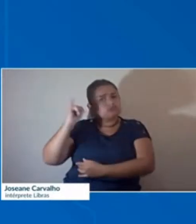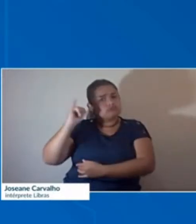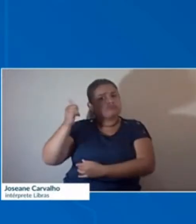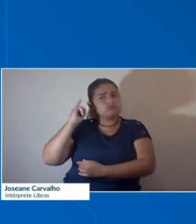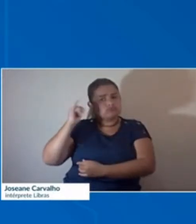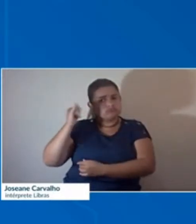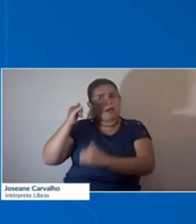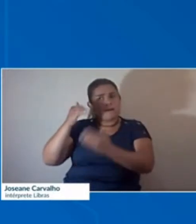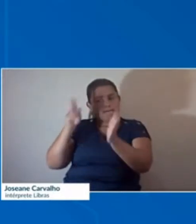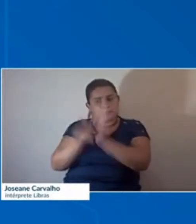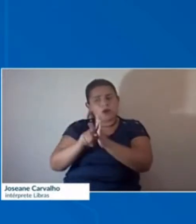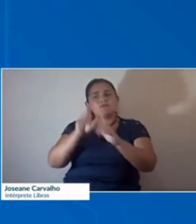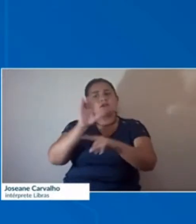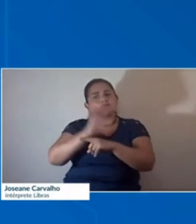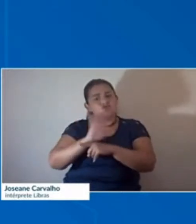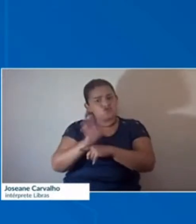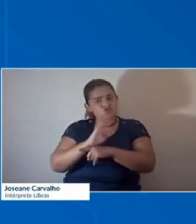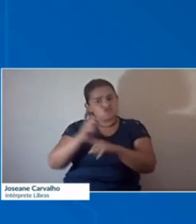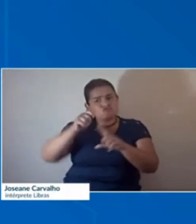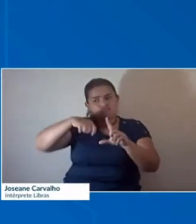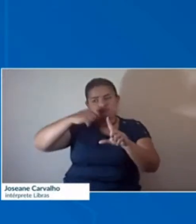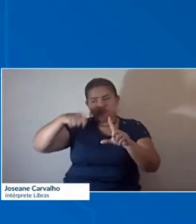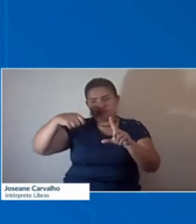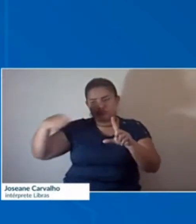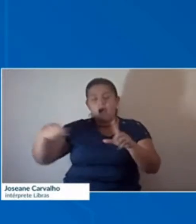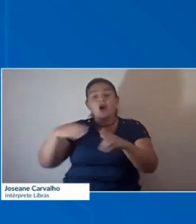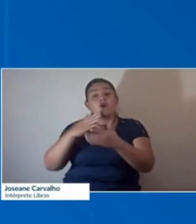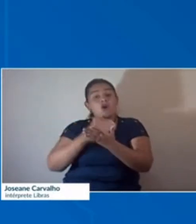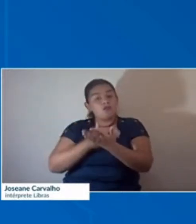a narrativa do cinema. Ela começa com esse trabalho